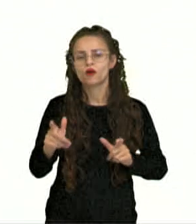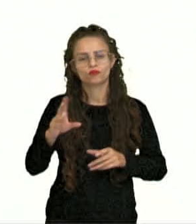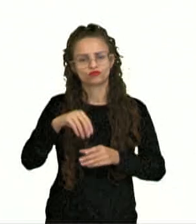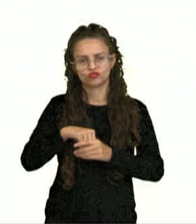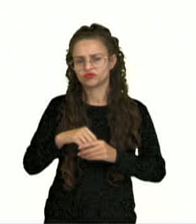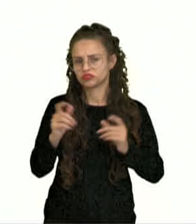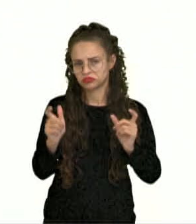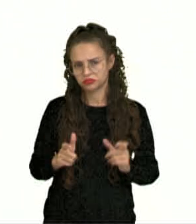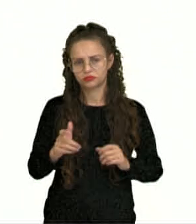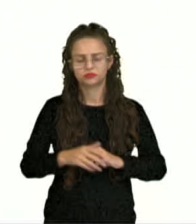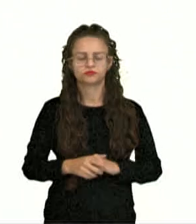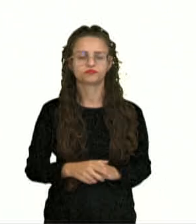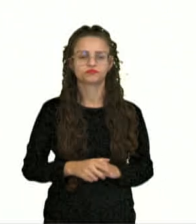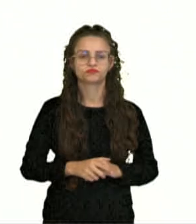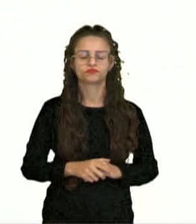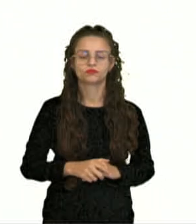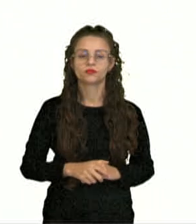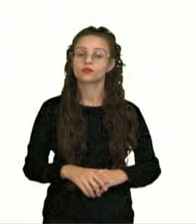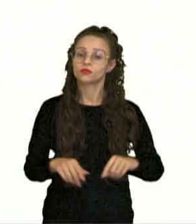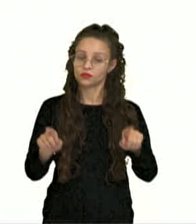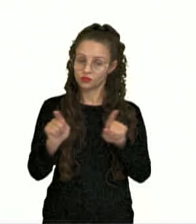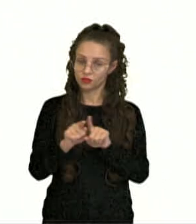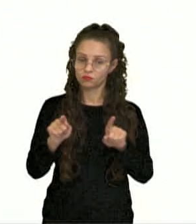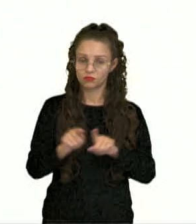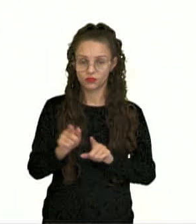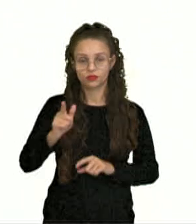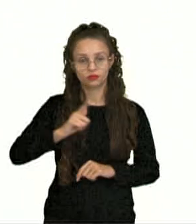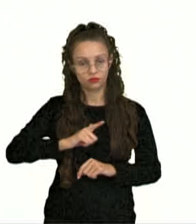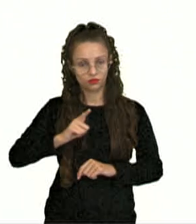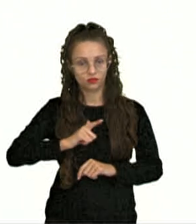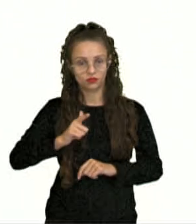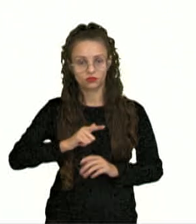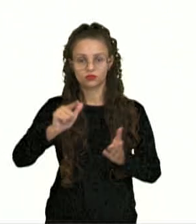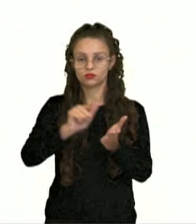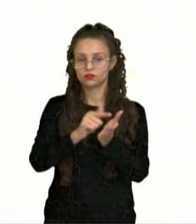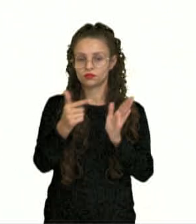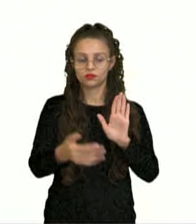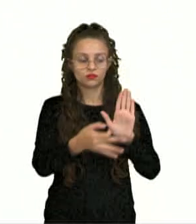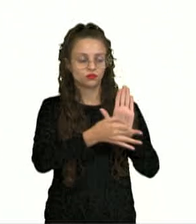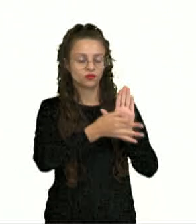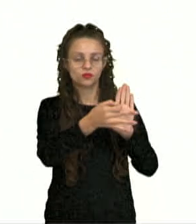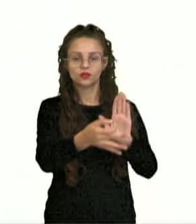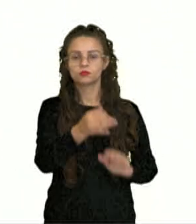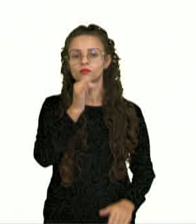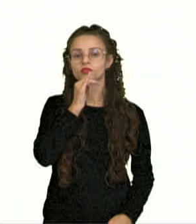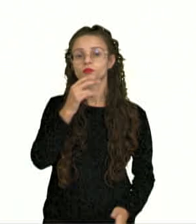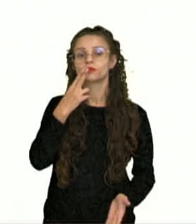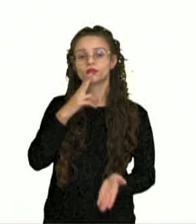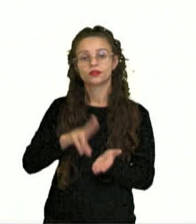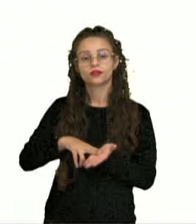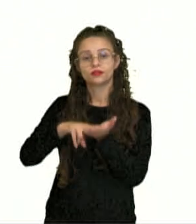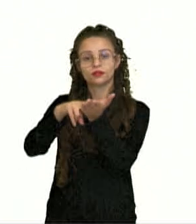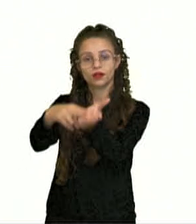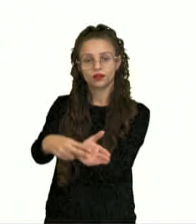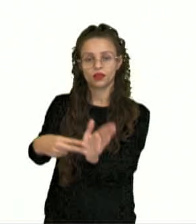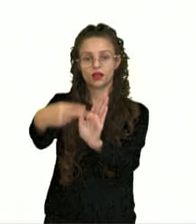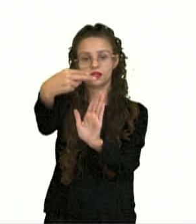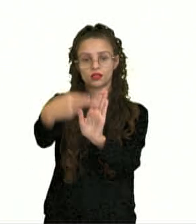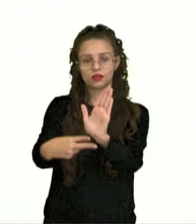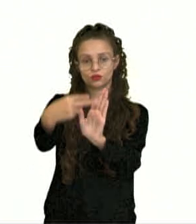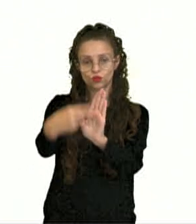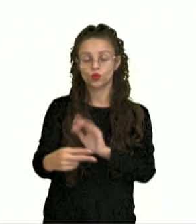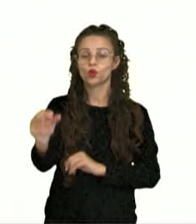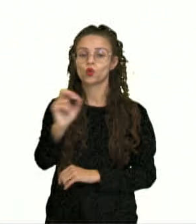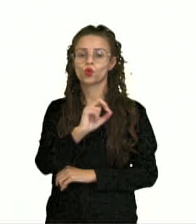veiculando. Também podemos encontrar os editoriais intitulados como Carta ao Leitor ou Carta do